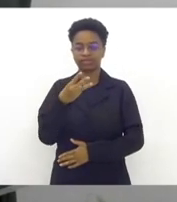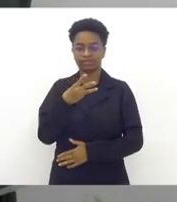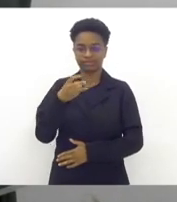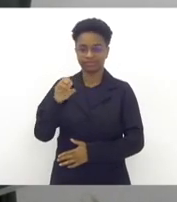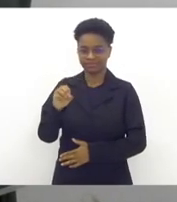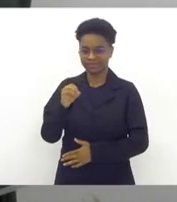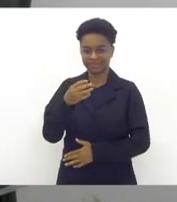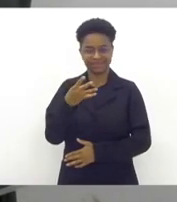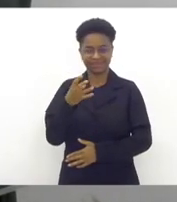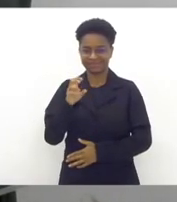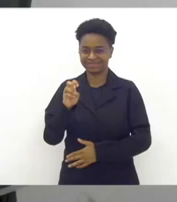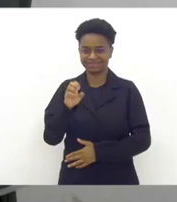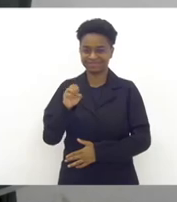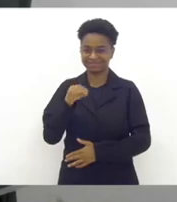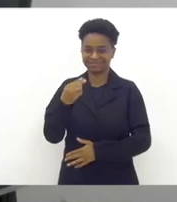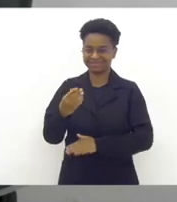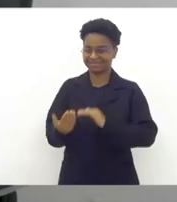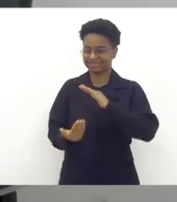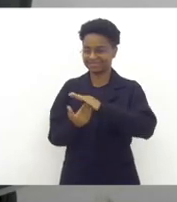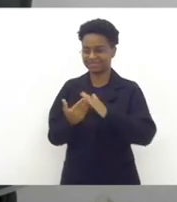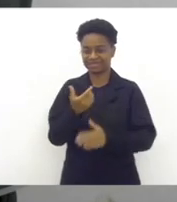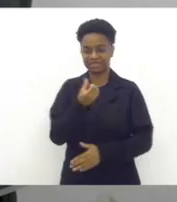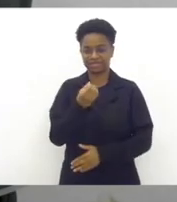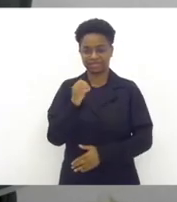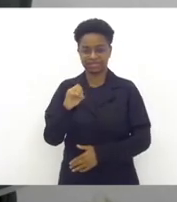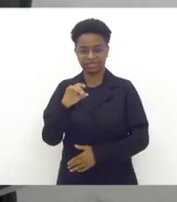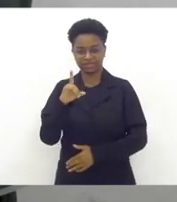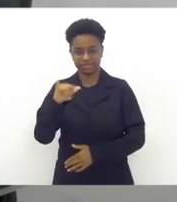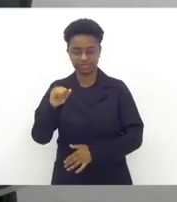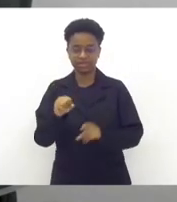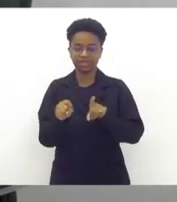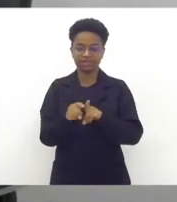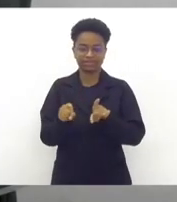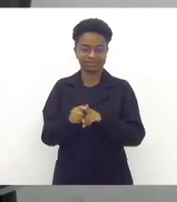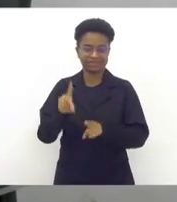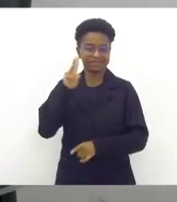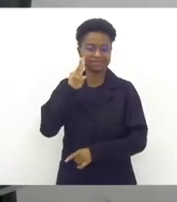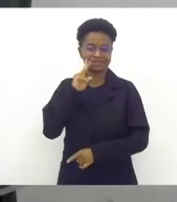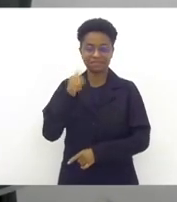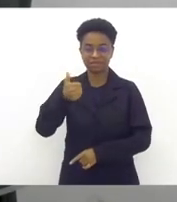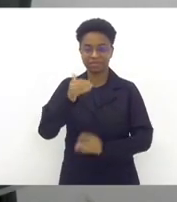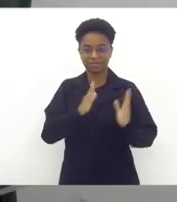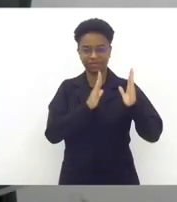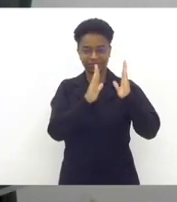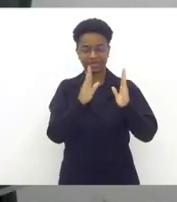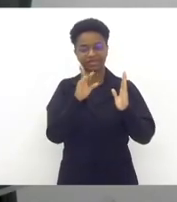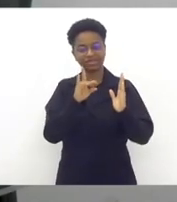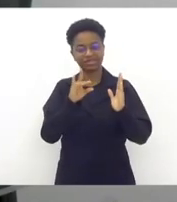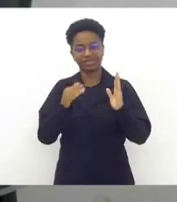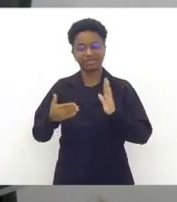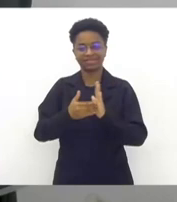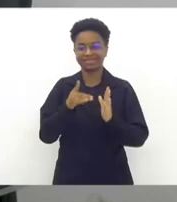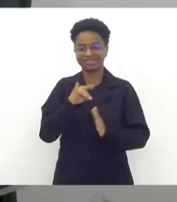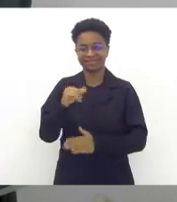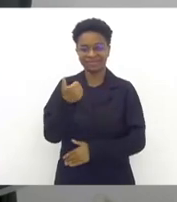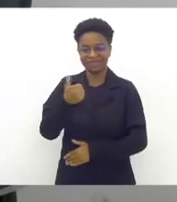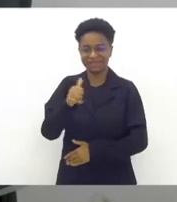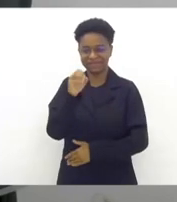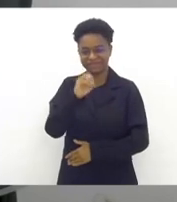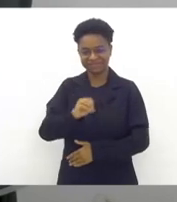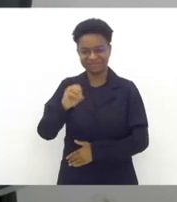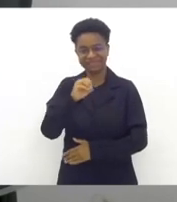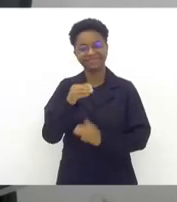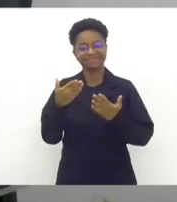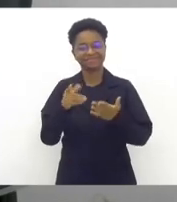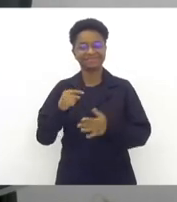ou 60 dias. E lembrar que a primeira fase da CPI termina no dia 11 de outubro. E nós vamos organizar aqui